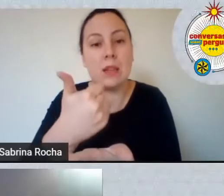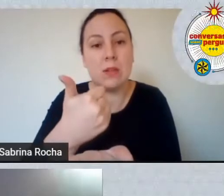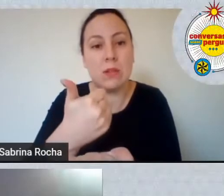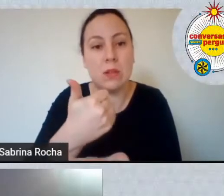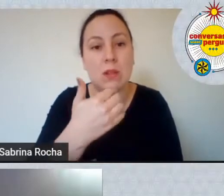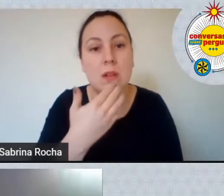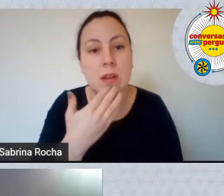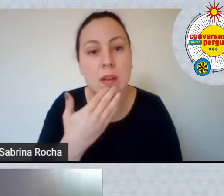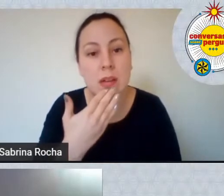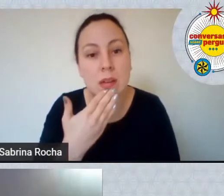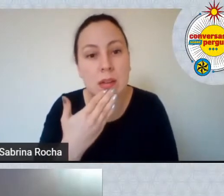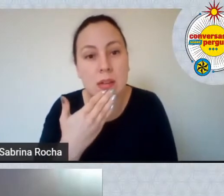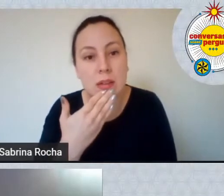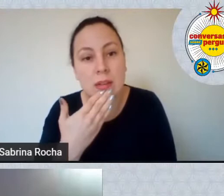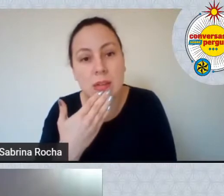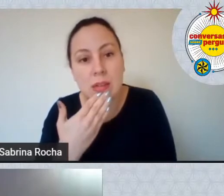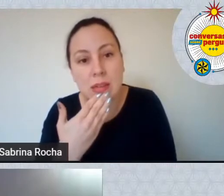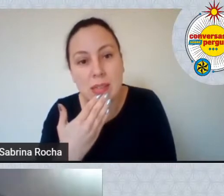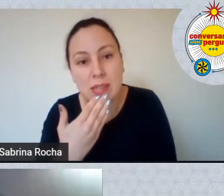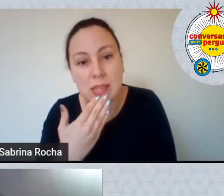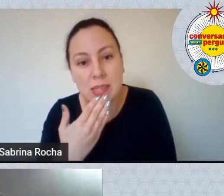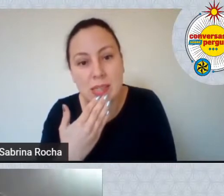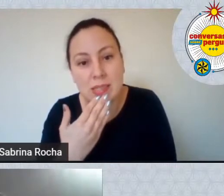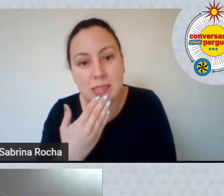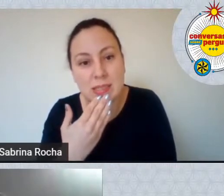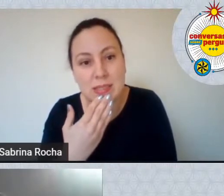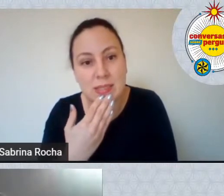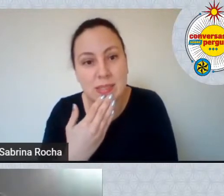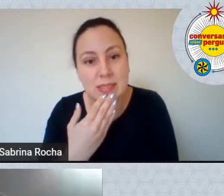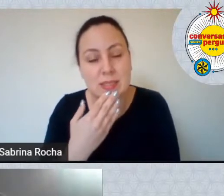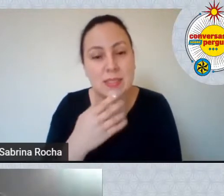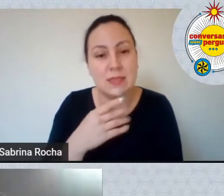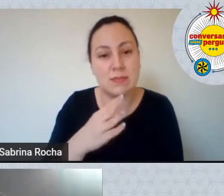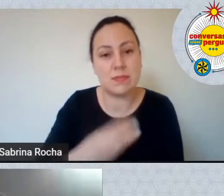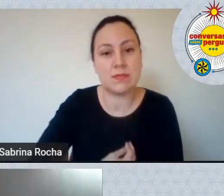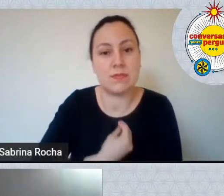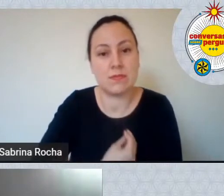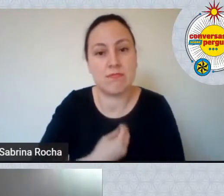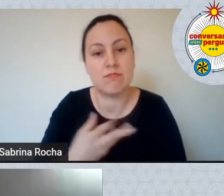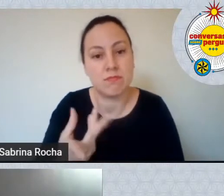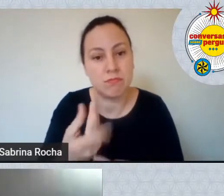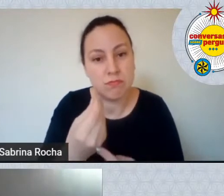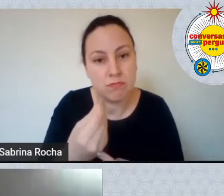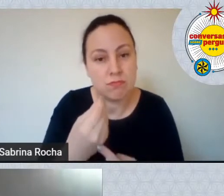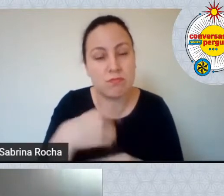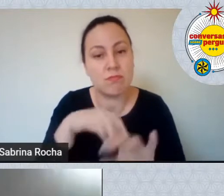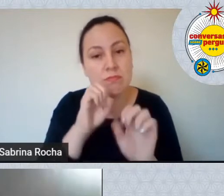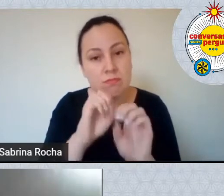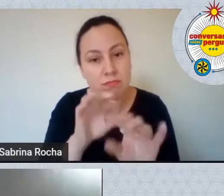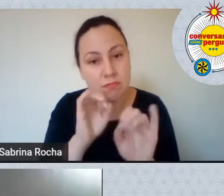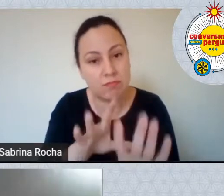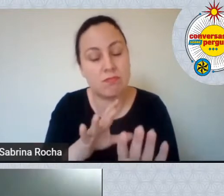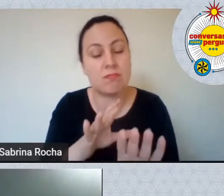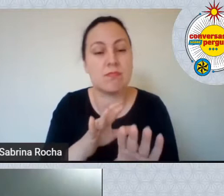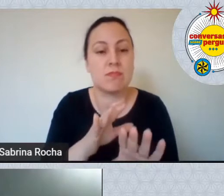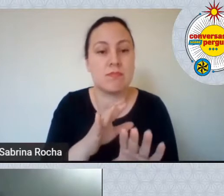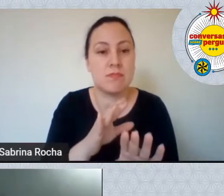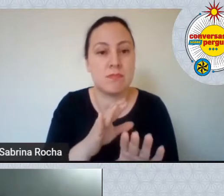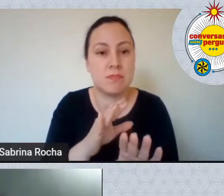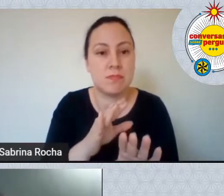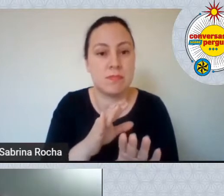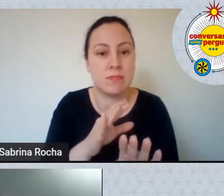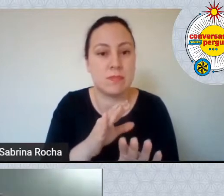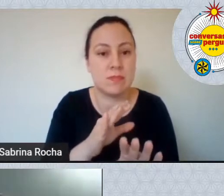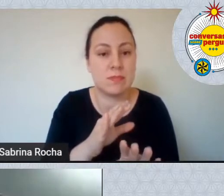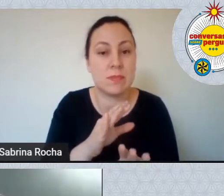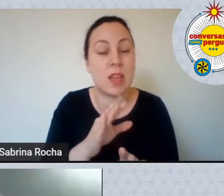Isso Duncan, é só muito desculpa importante, te isso é a interromper. função da arte, isso é a função da educação, ou pelo menos, isso é